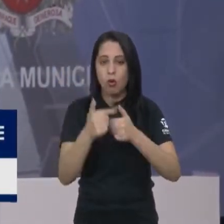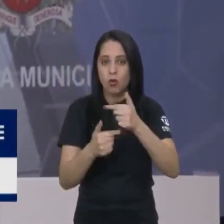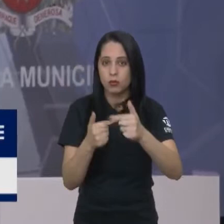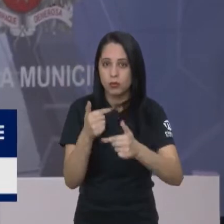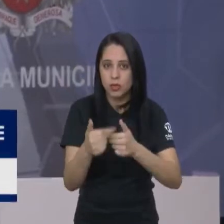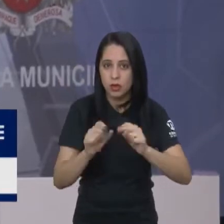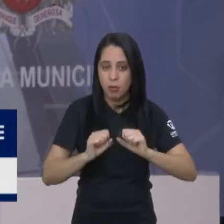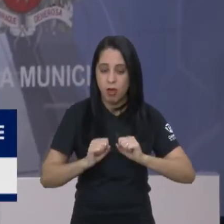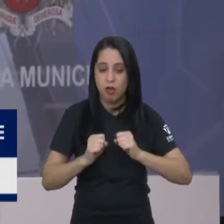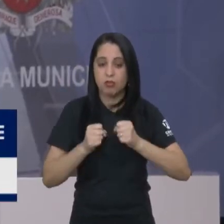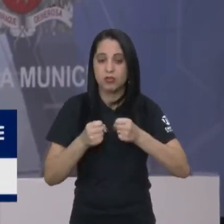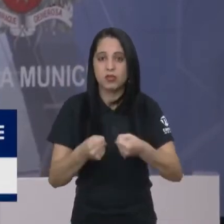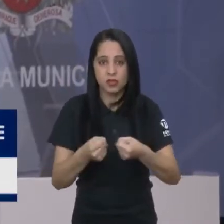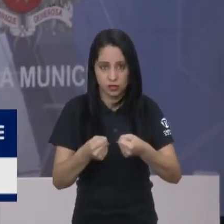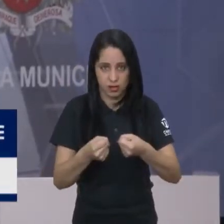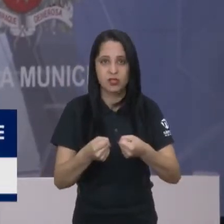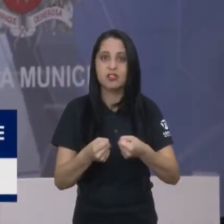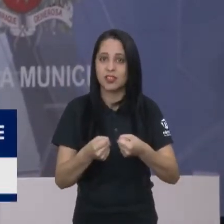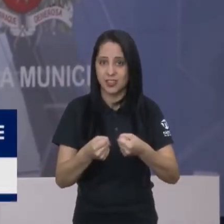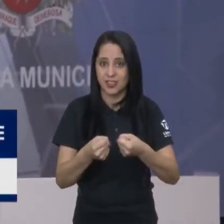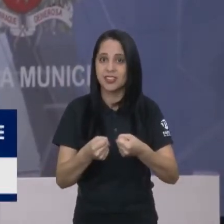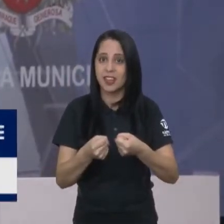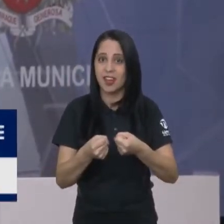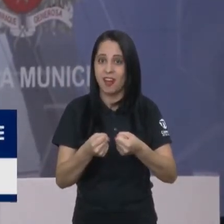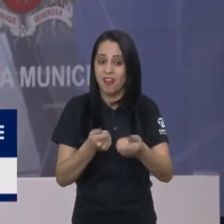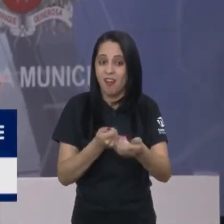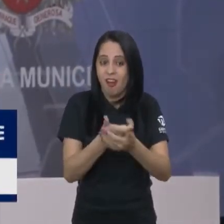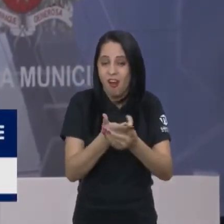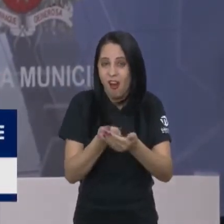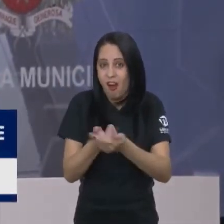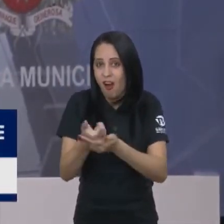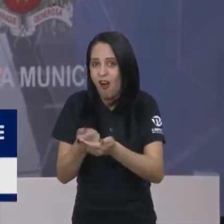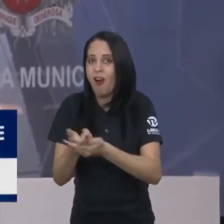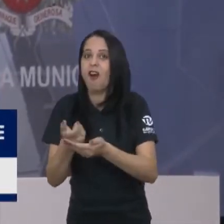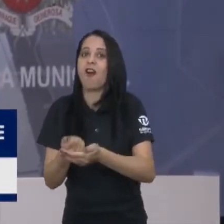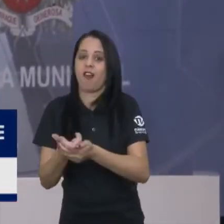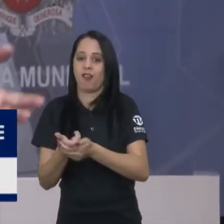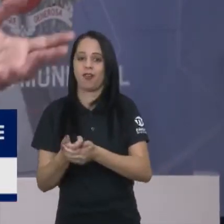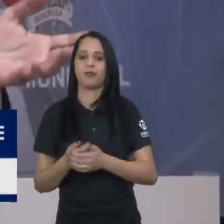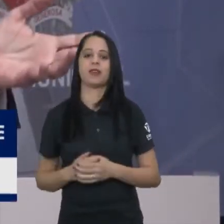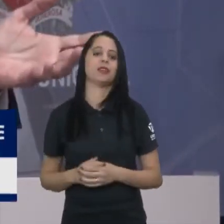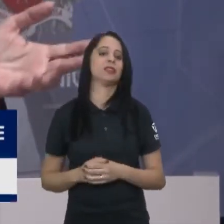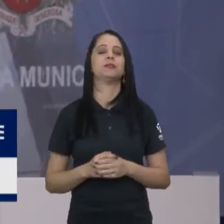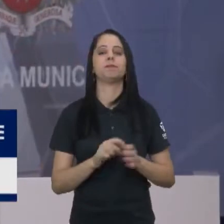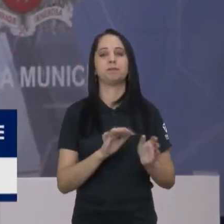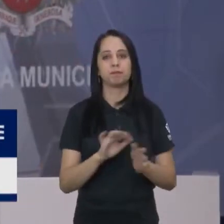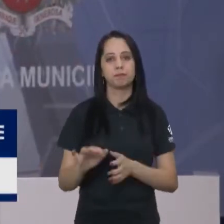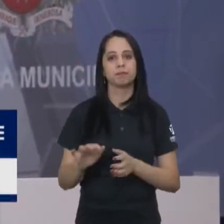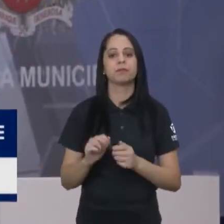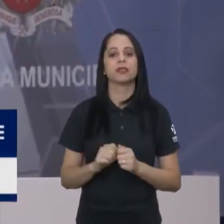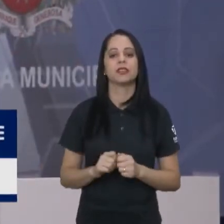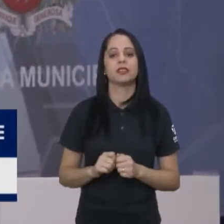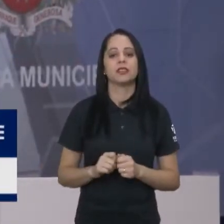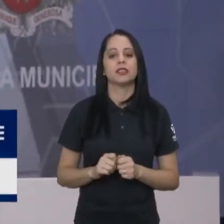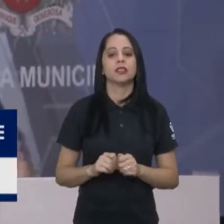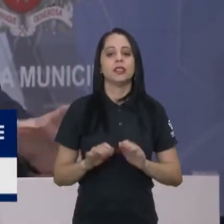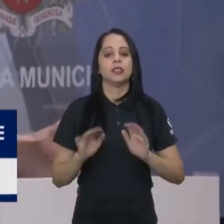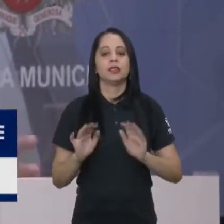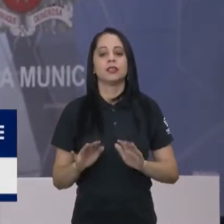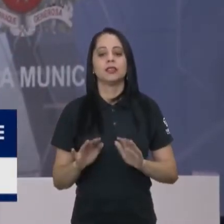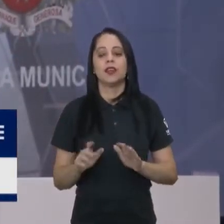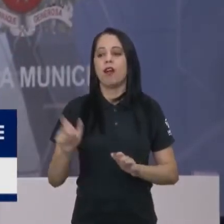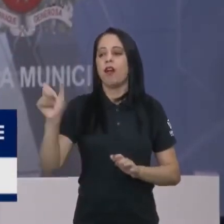seus colegas lá do segundo andar, nem sei se é o segundo andar na prefeitura hoje, né? É o segundo andar ainda, é o segundo andar, e ele